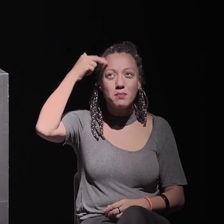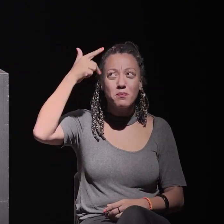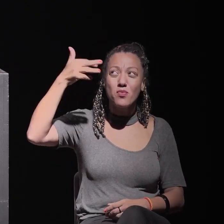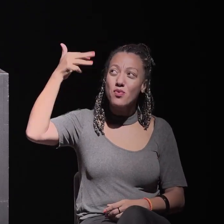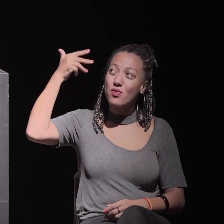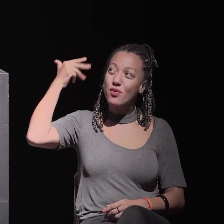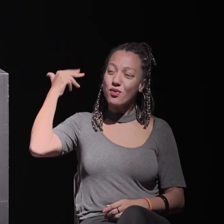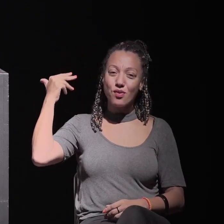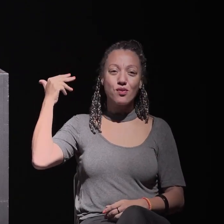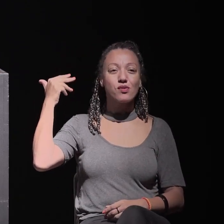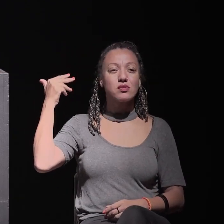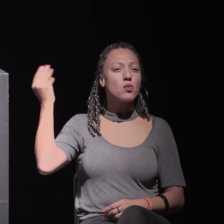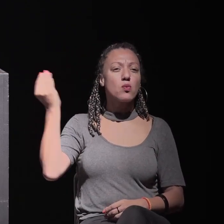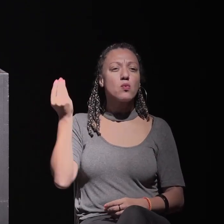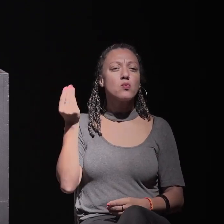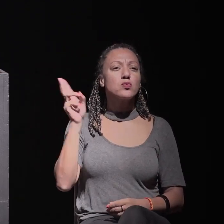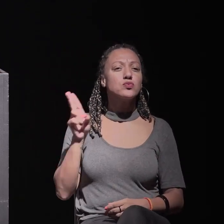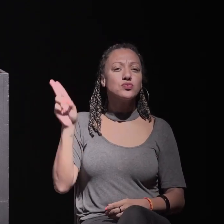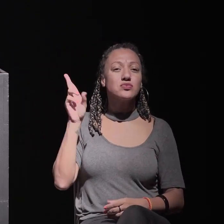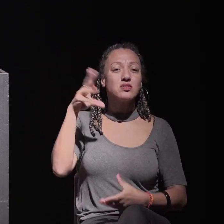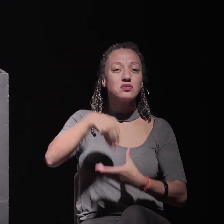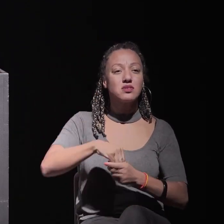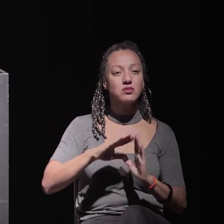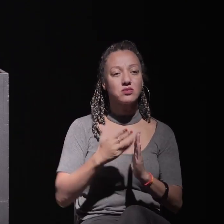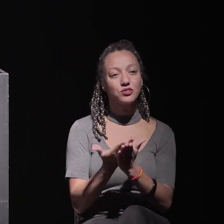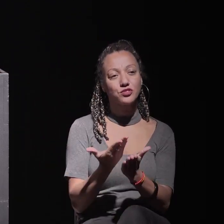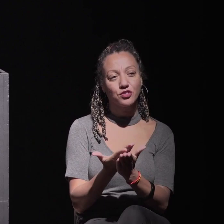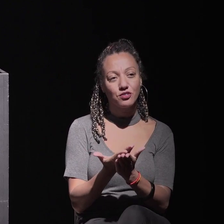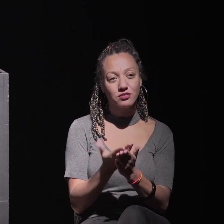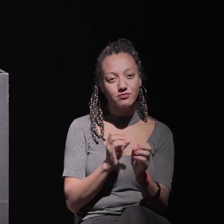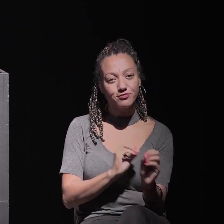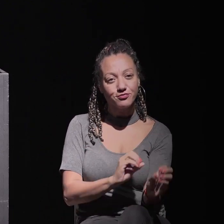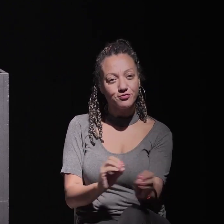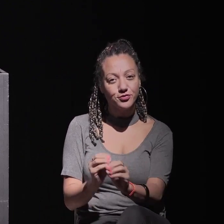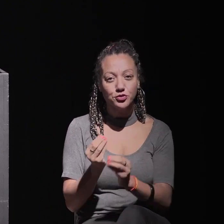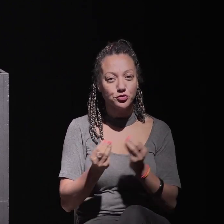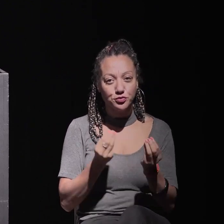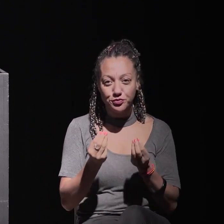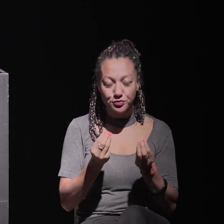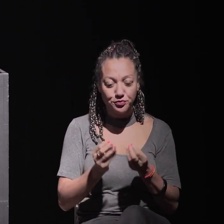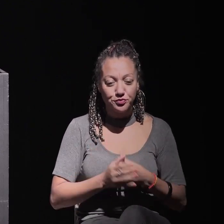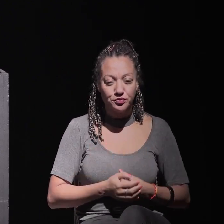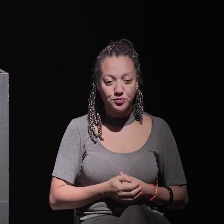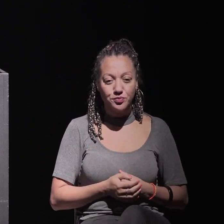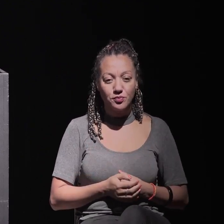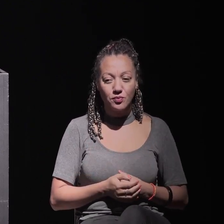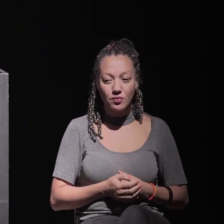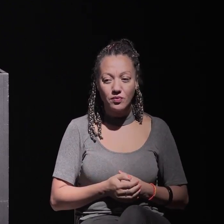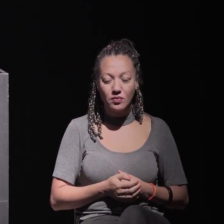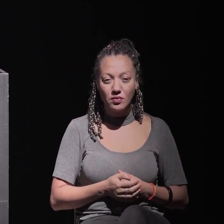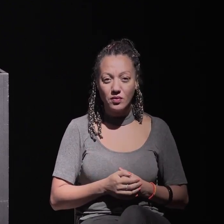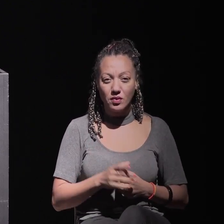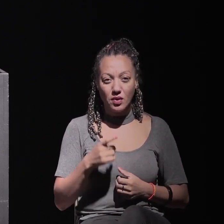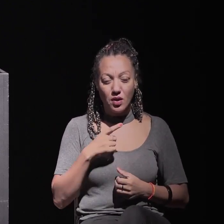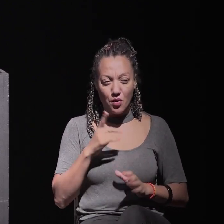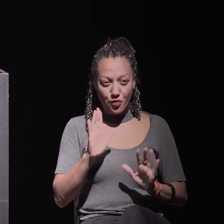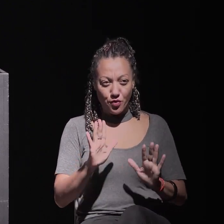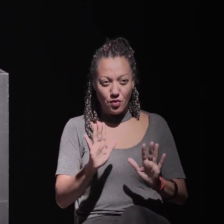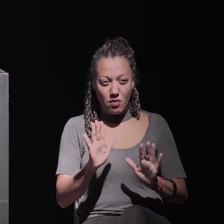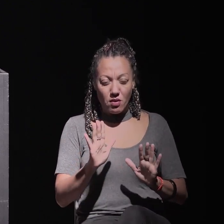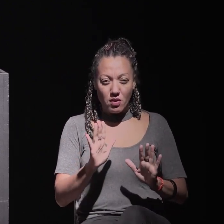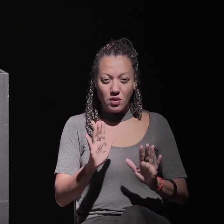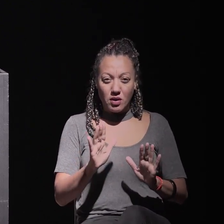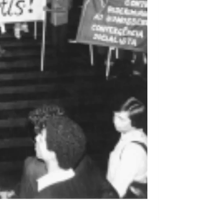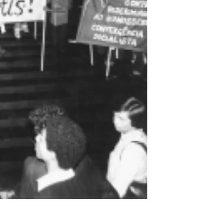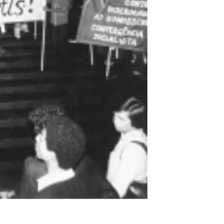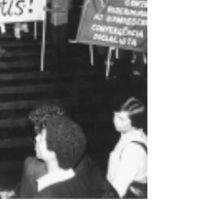ações pedagógicas em sala de aula. Primeiro, antes de eu tentar voltar para o texto, para dar uma amarrada final, eu